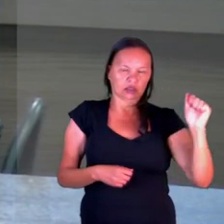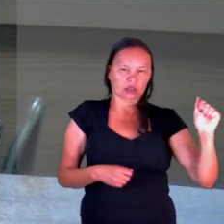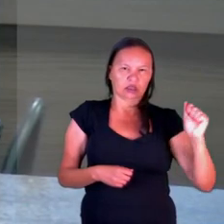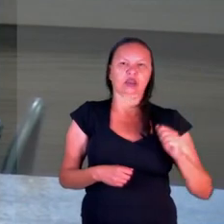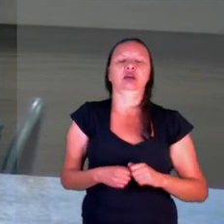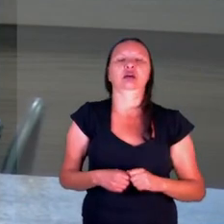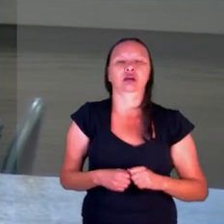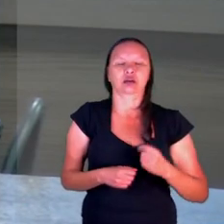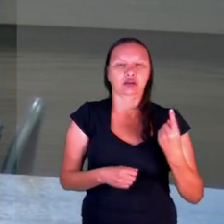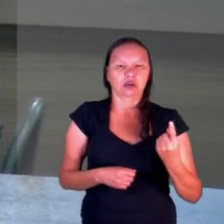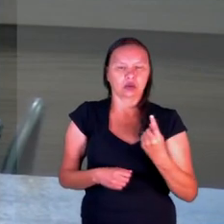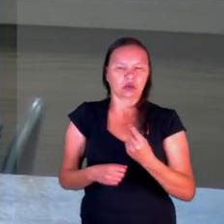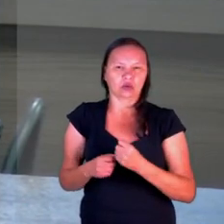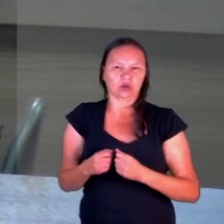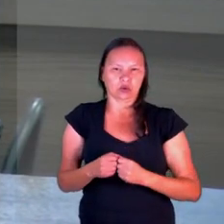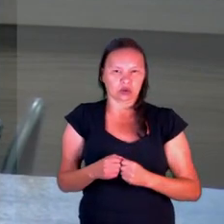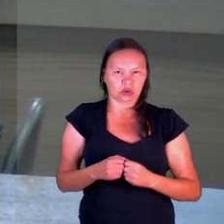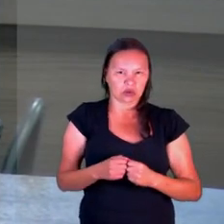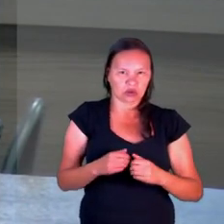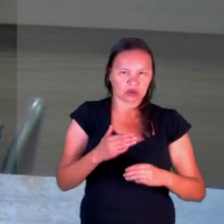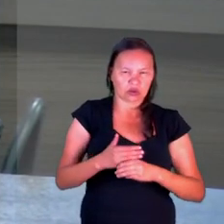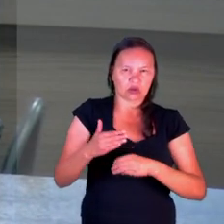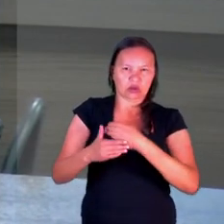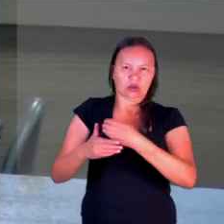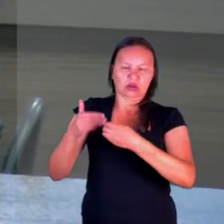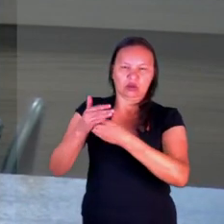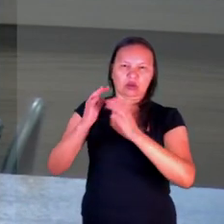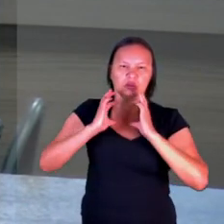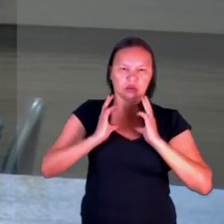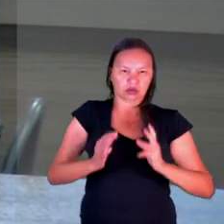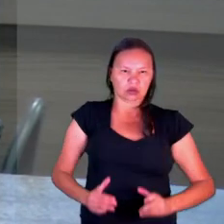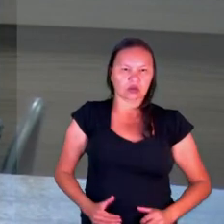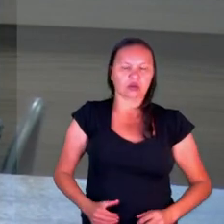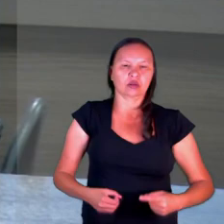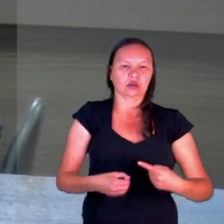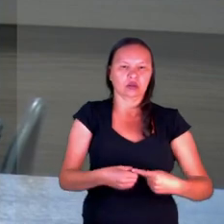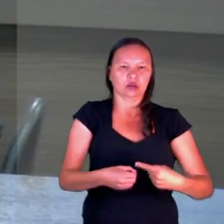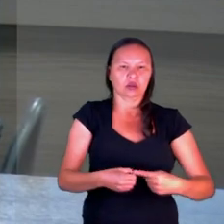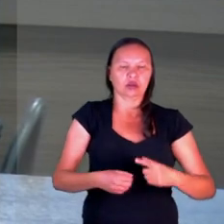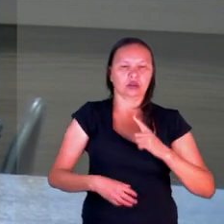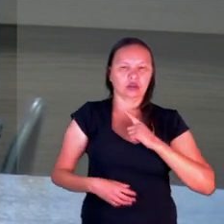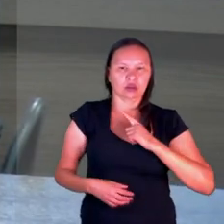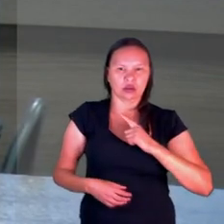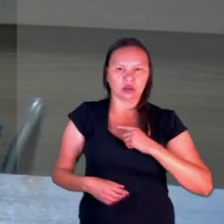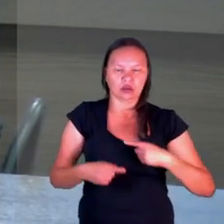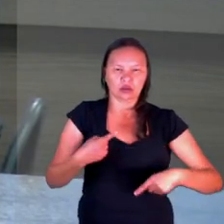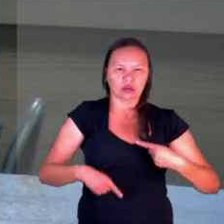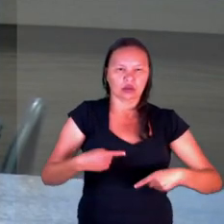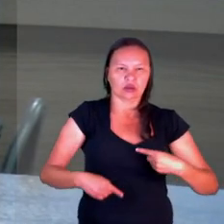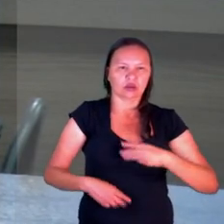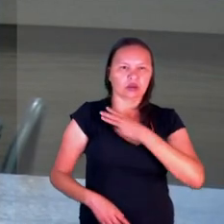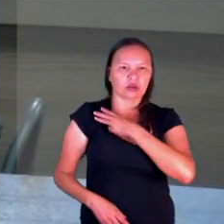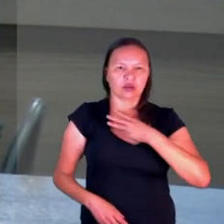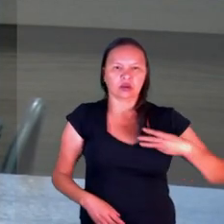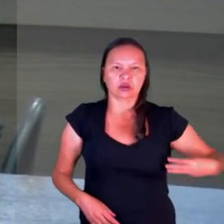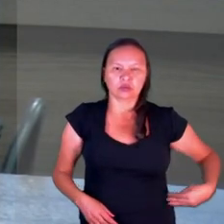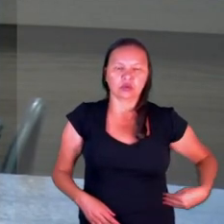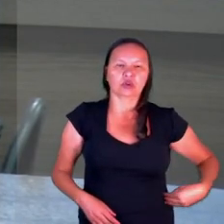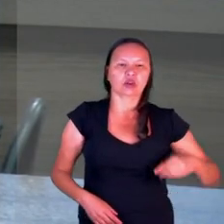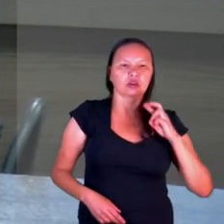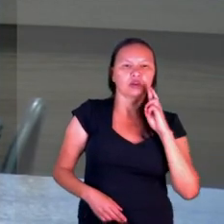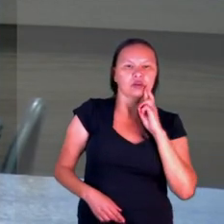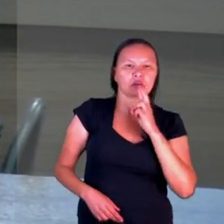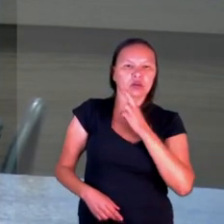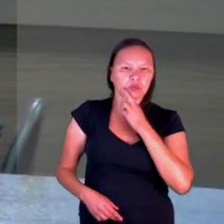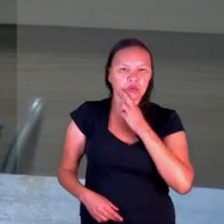classificação do IDH que é o índice desenvolvimento humano de qualquer cidade então é uma política pública Restaurante Popular